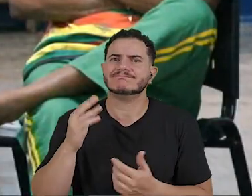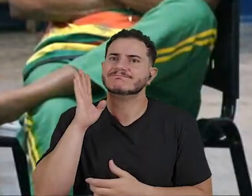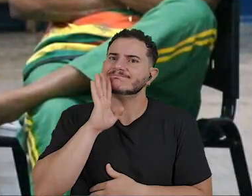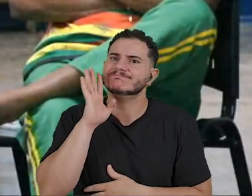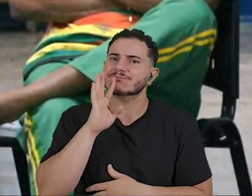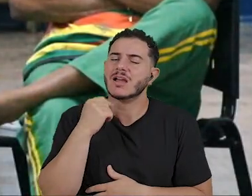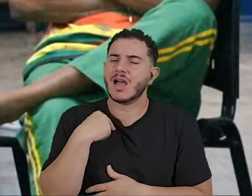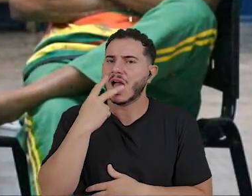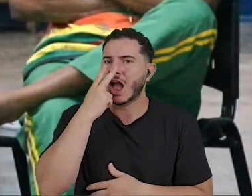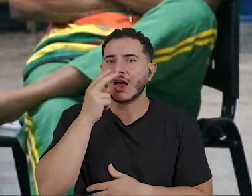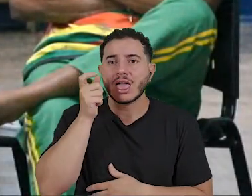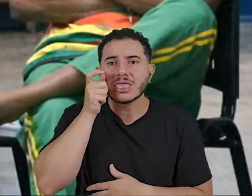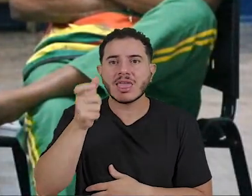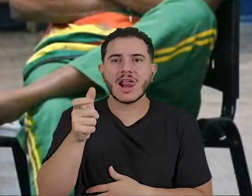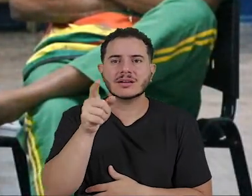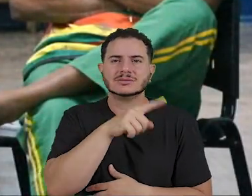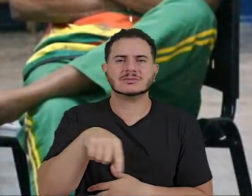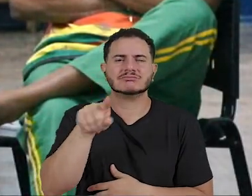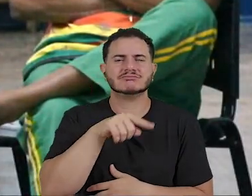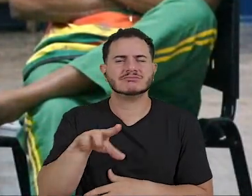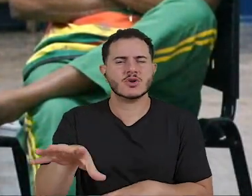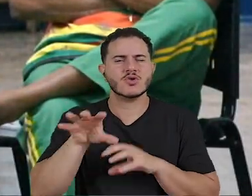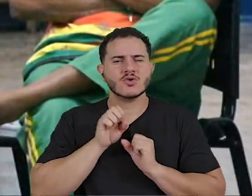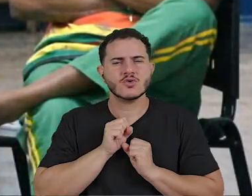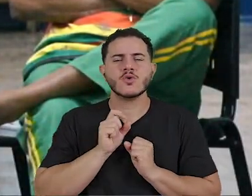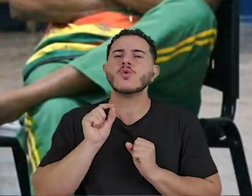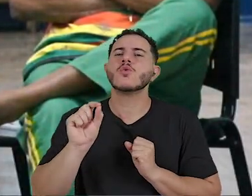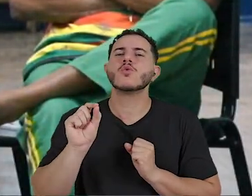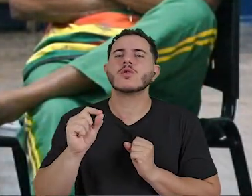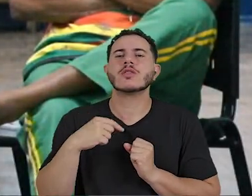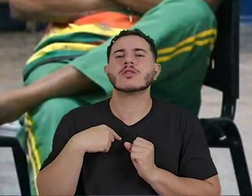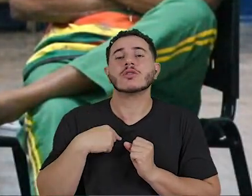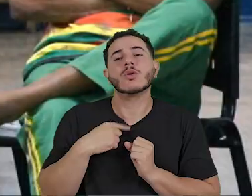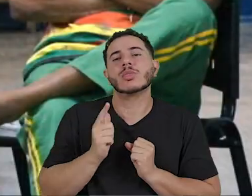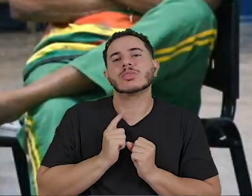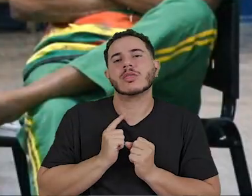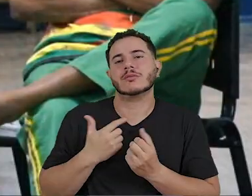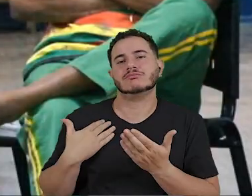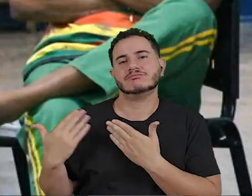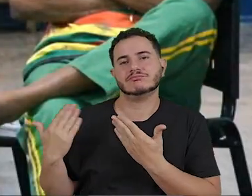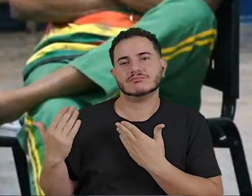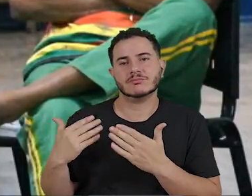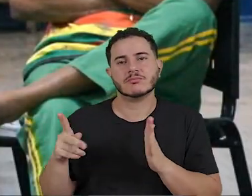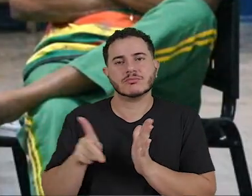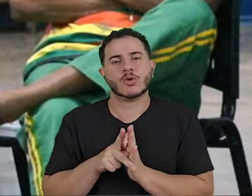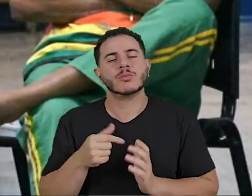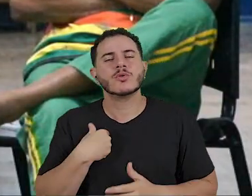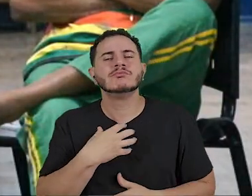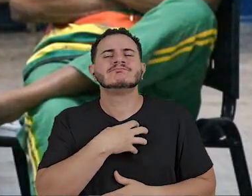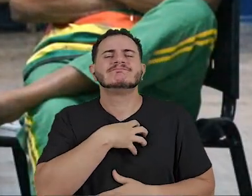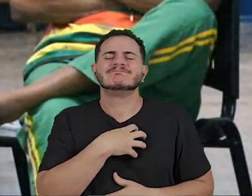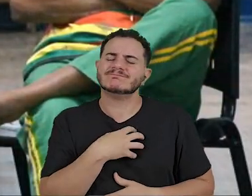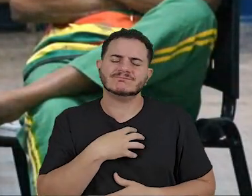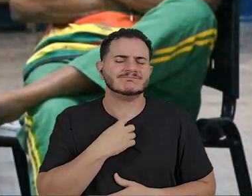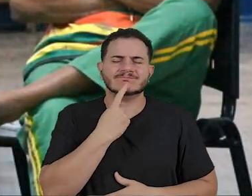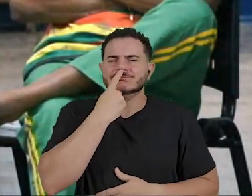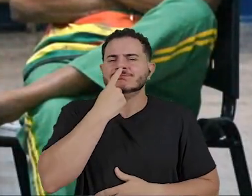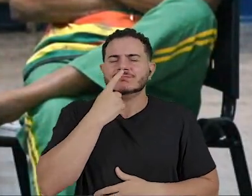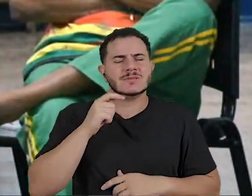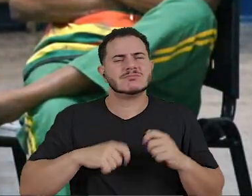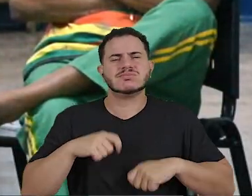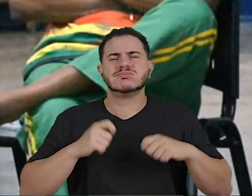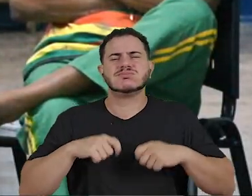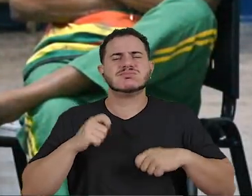aí é interessante por causa da minha dupla relação, né? Tanto de maracatuzeiro, de uma pessoa